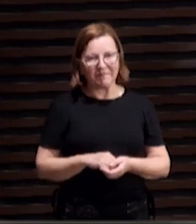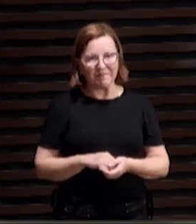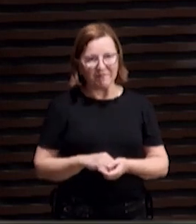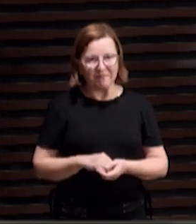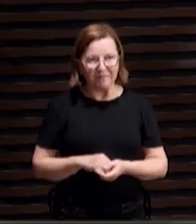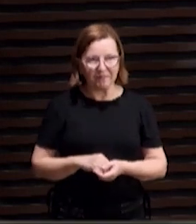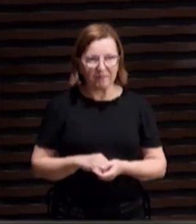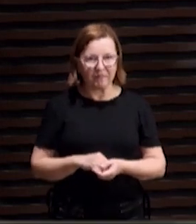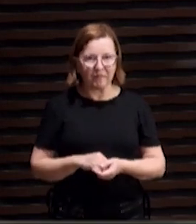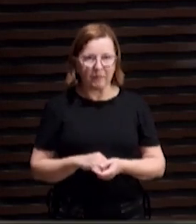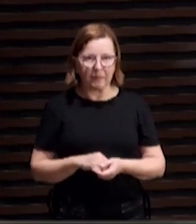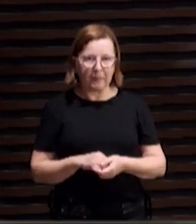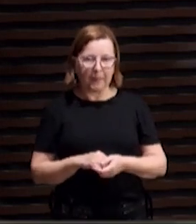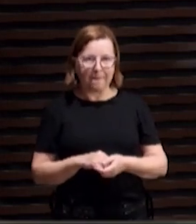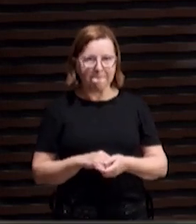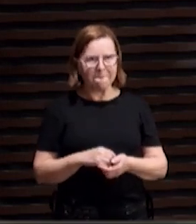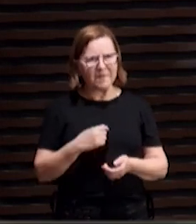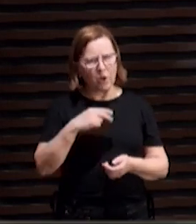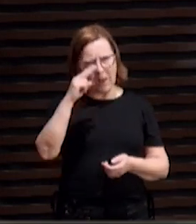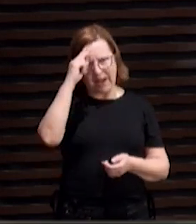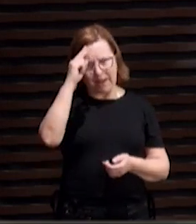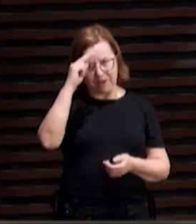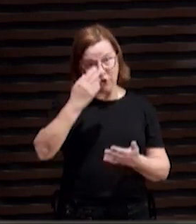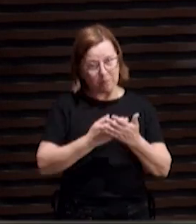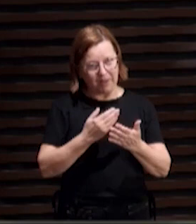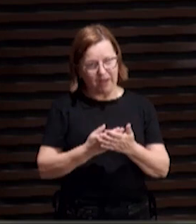E eu estava me lembrando de uma aula que eu tive